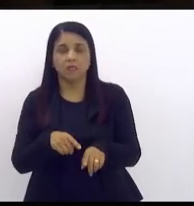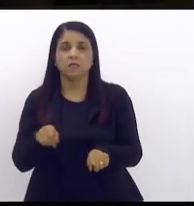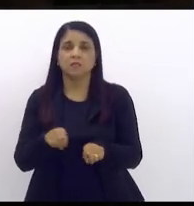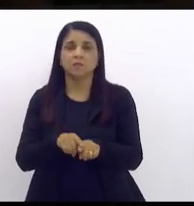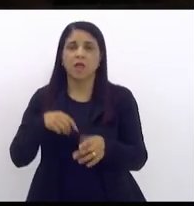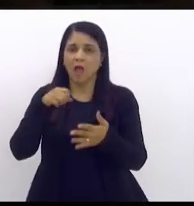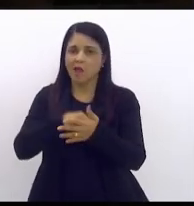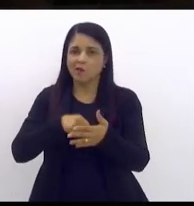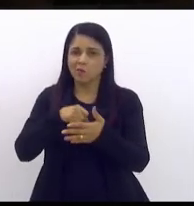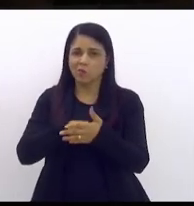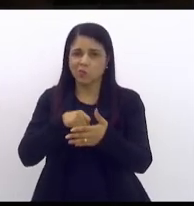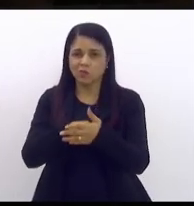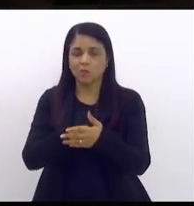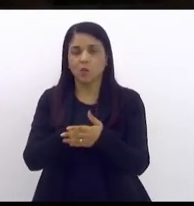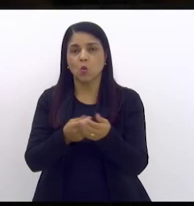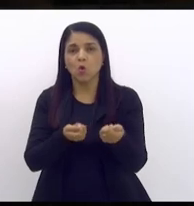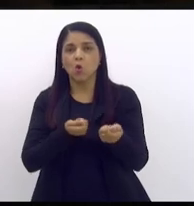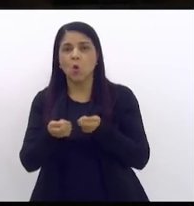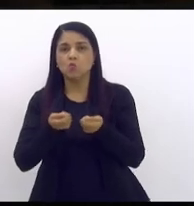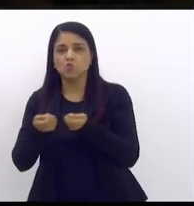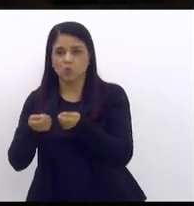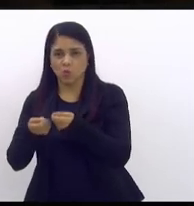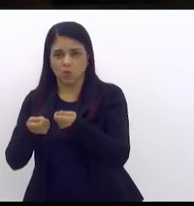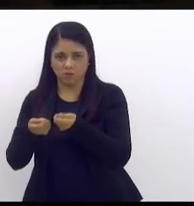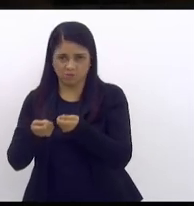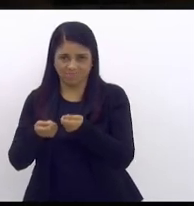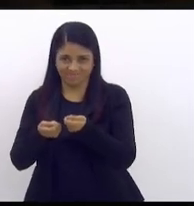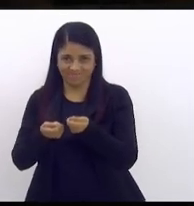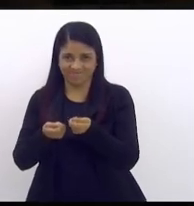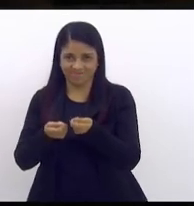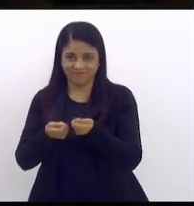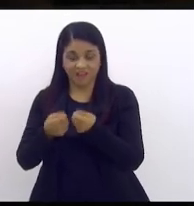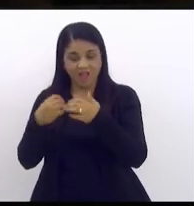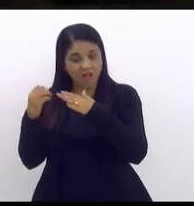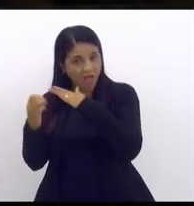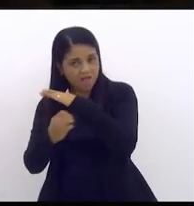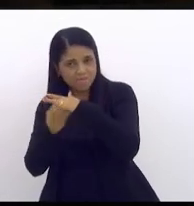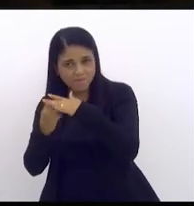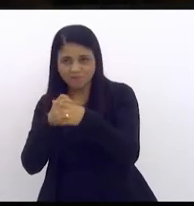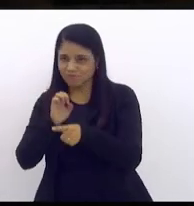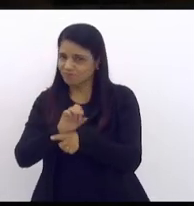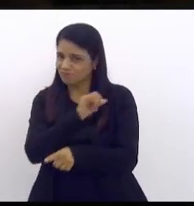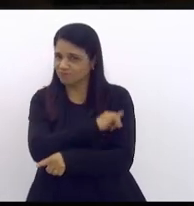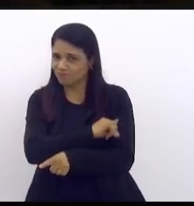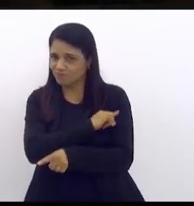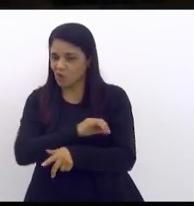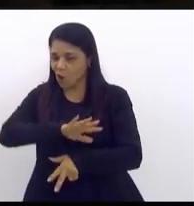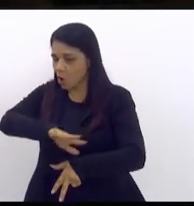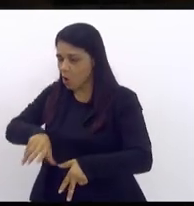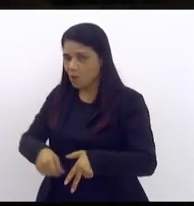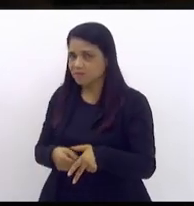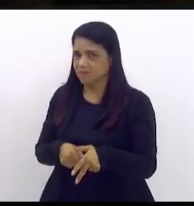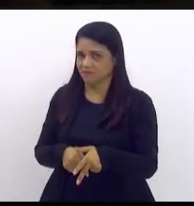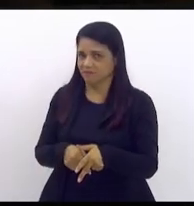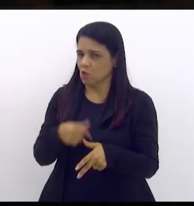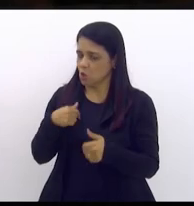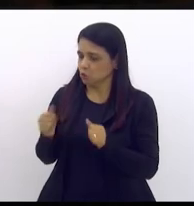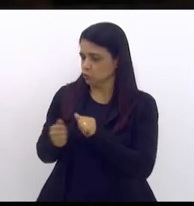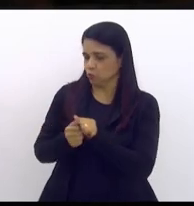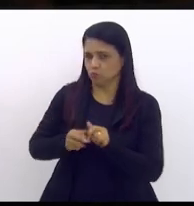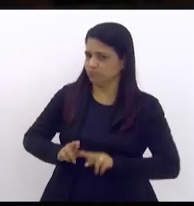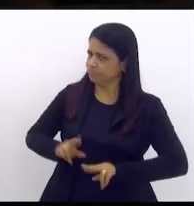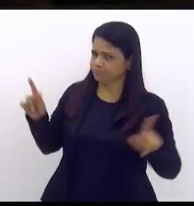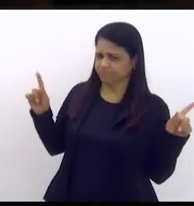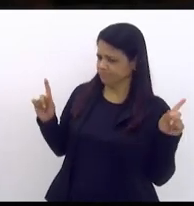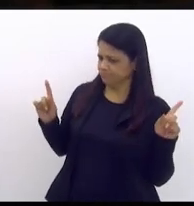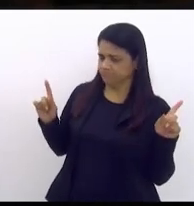monopólio. Porque no estado do Rio de Janeiro, empresa de ônibus virou negócio lucrativo e da corrupção. E eu não ando junto com esse pessoal.